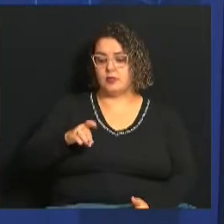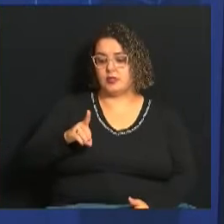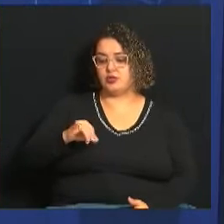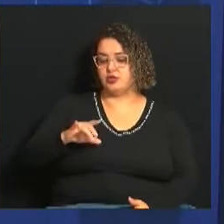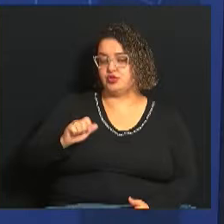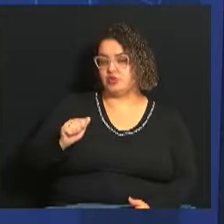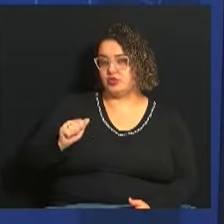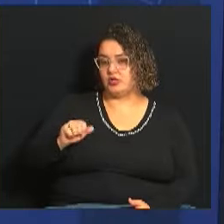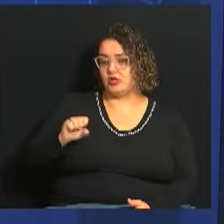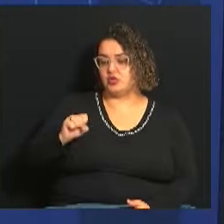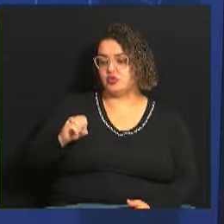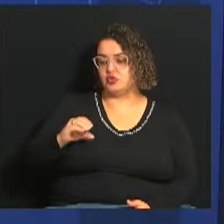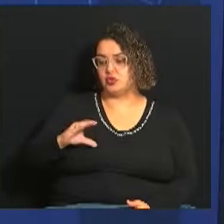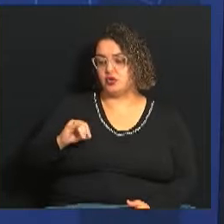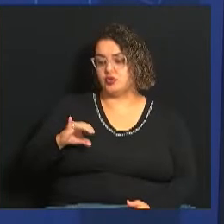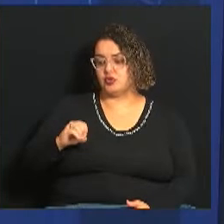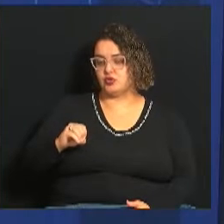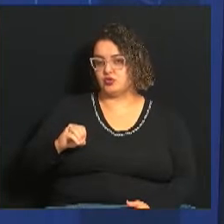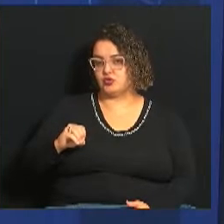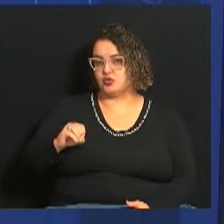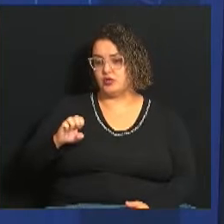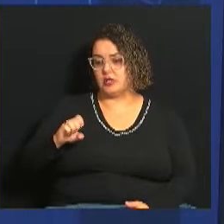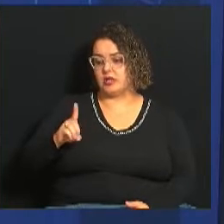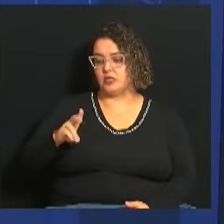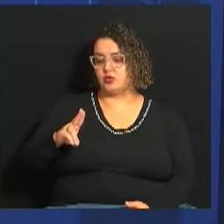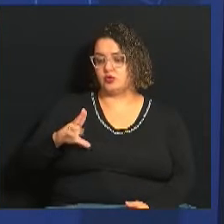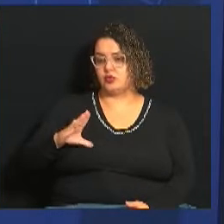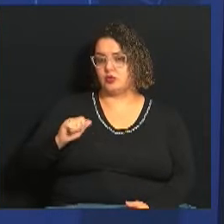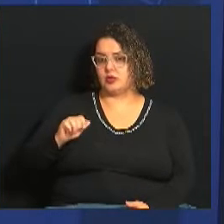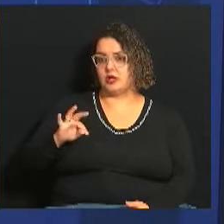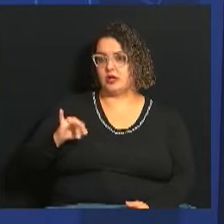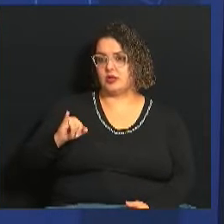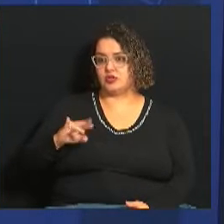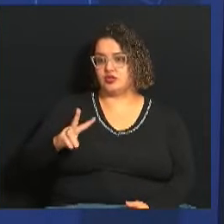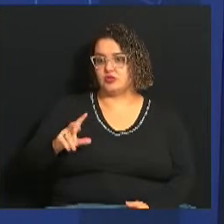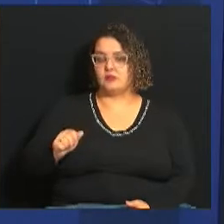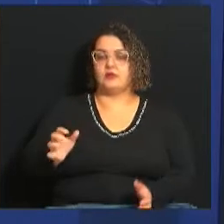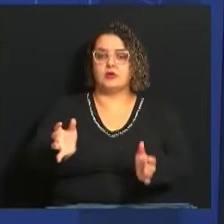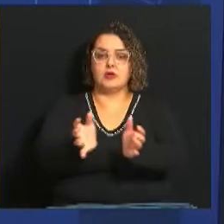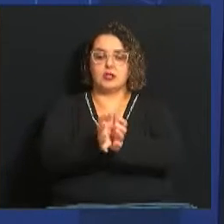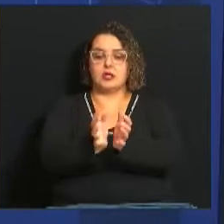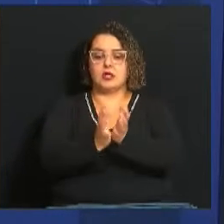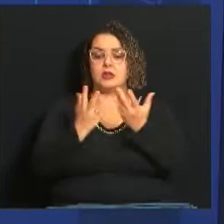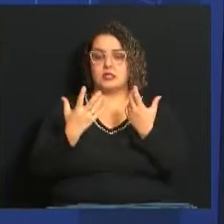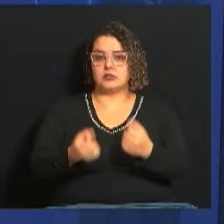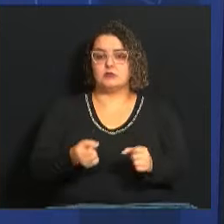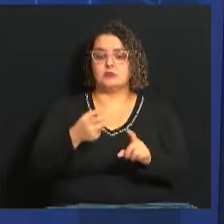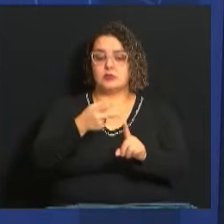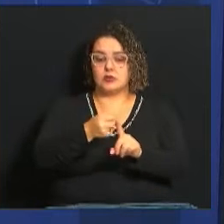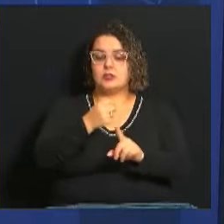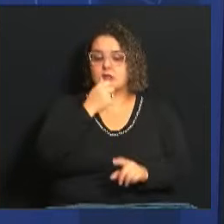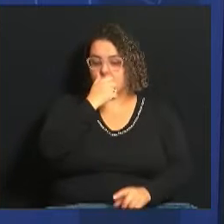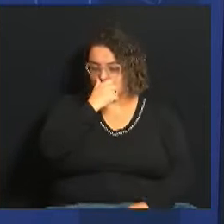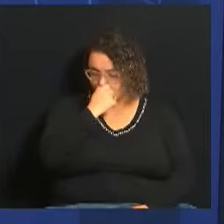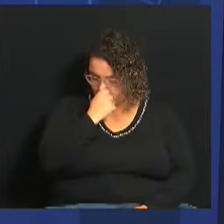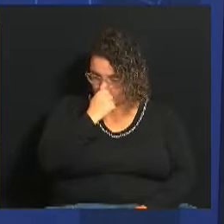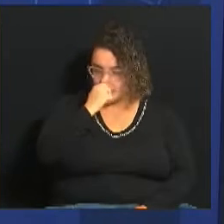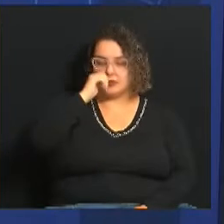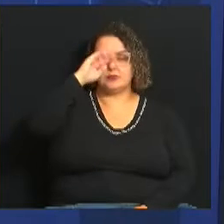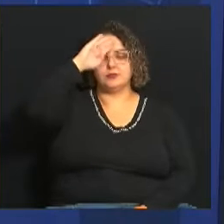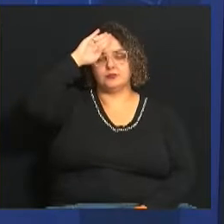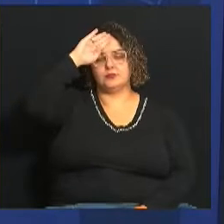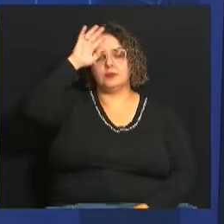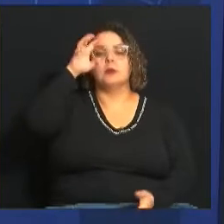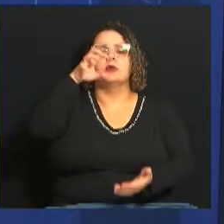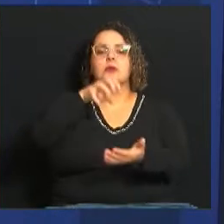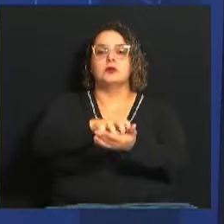socioeducativa, passam a fazer parte do grupo apto a receber a imunização, viu? Os centros de